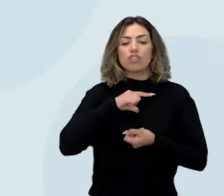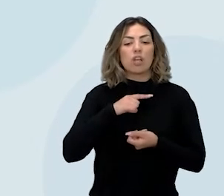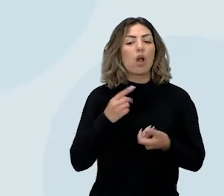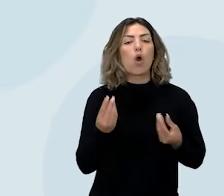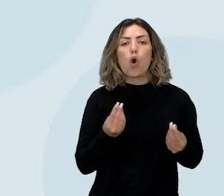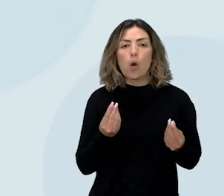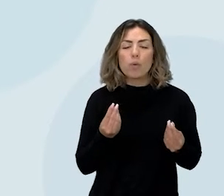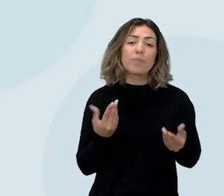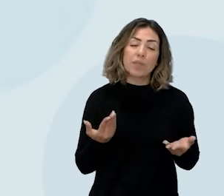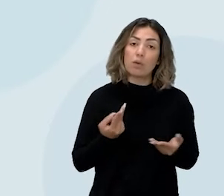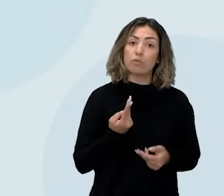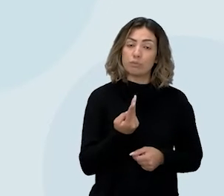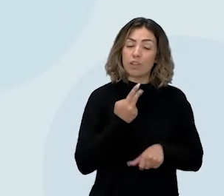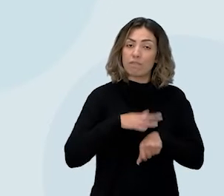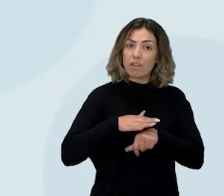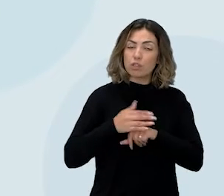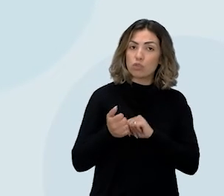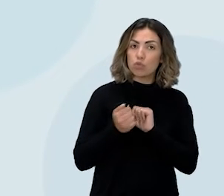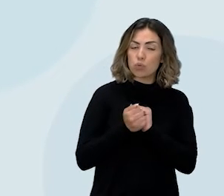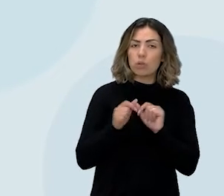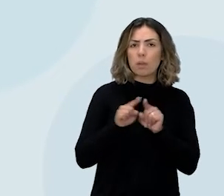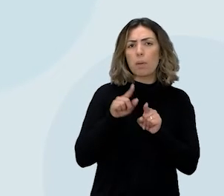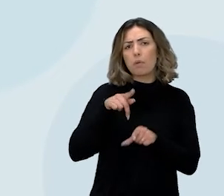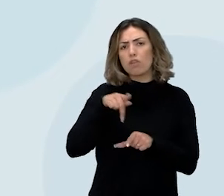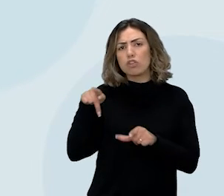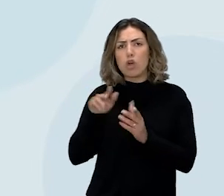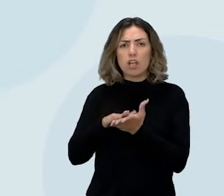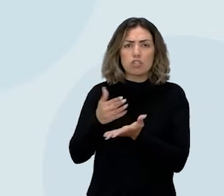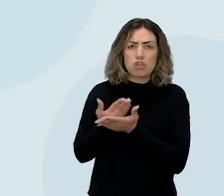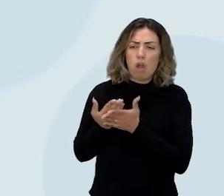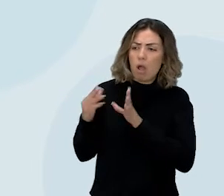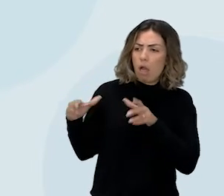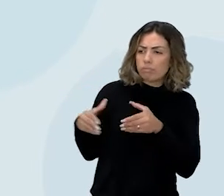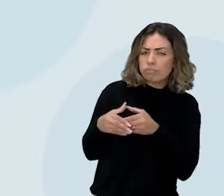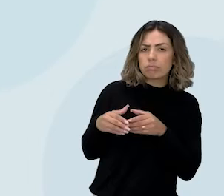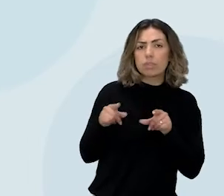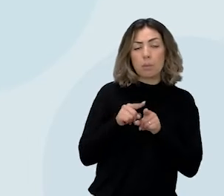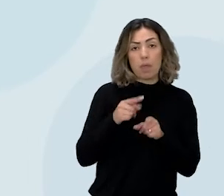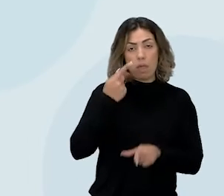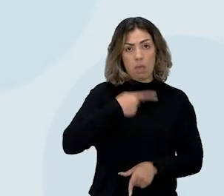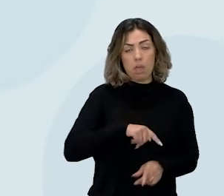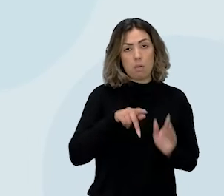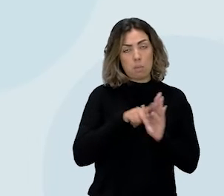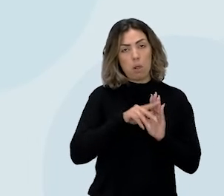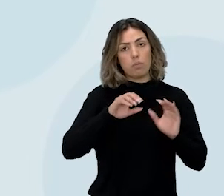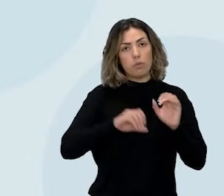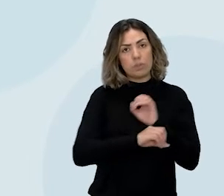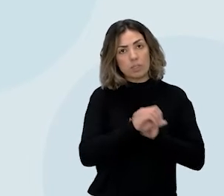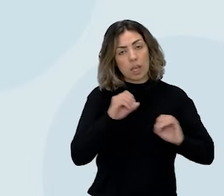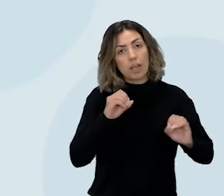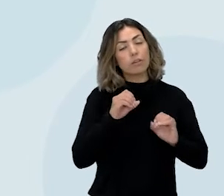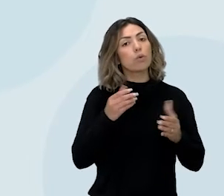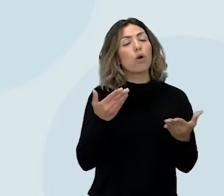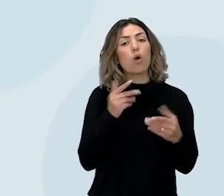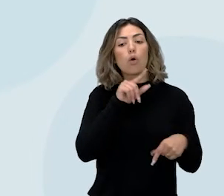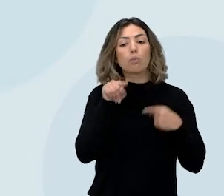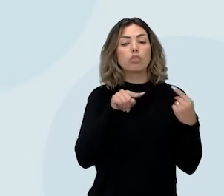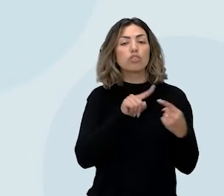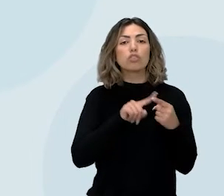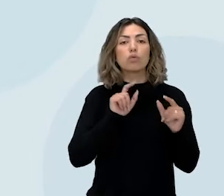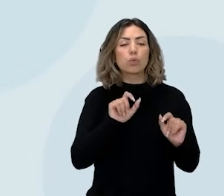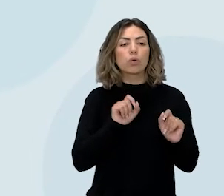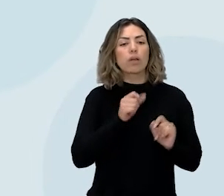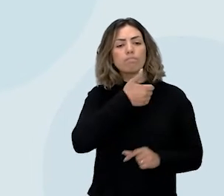vamos desenvolver juntos, os professores da sua escola e também aqui os professores do Centro de Mídias, nós queremos analisar um projeto